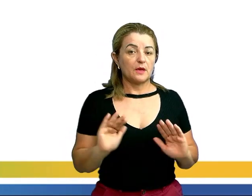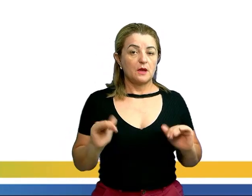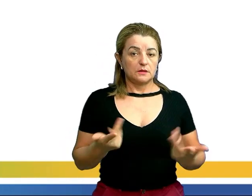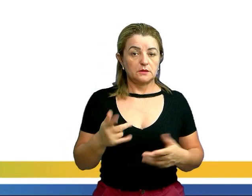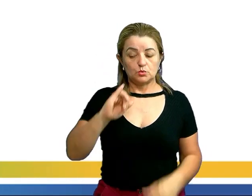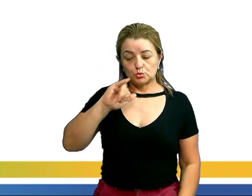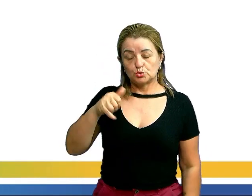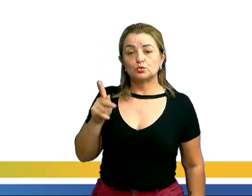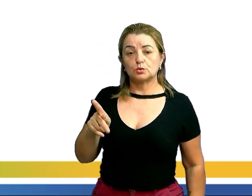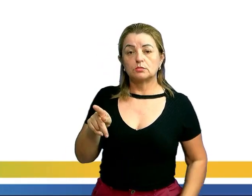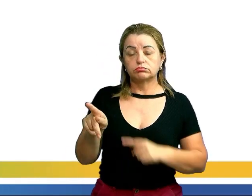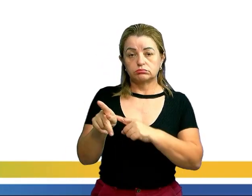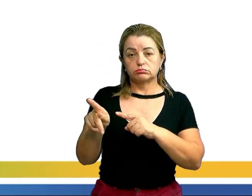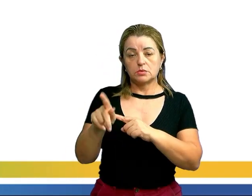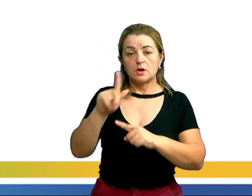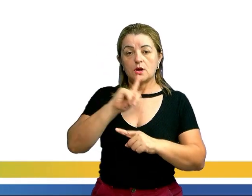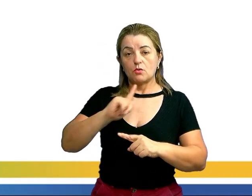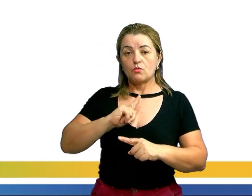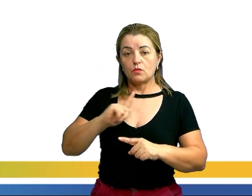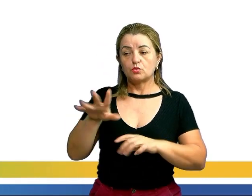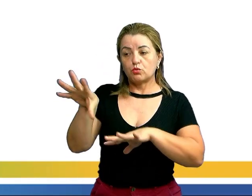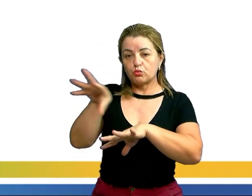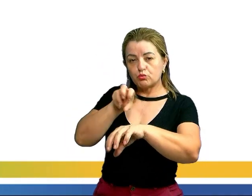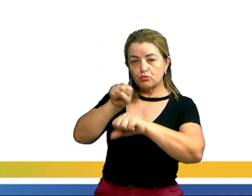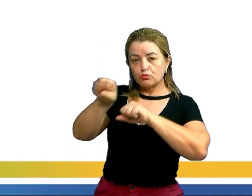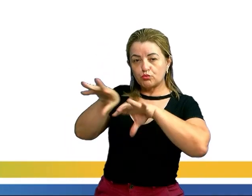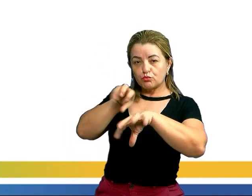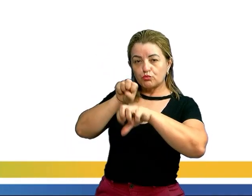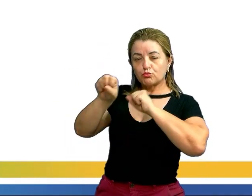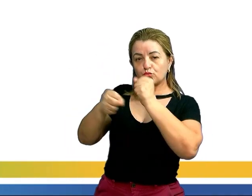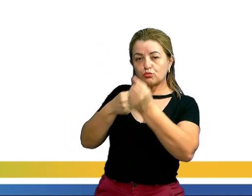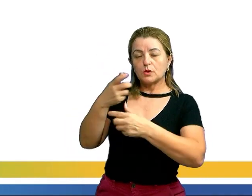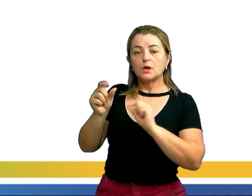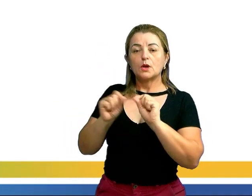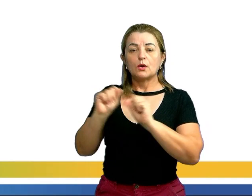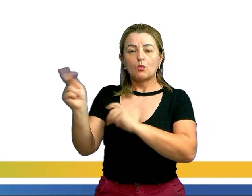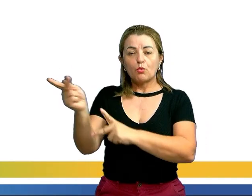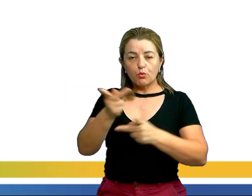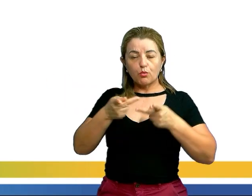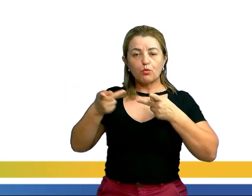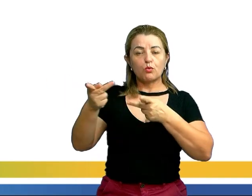do seu governo, ele vai atrair essas empresas, essas multinacionais. E a